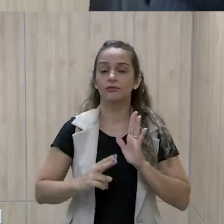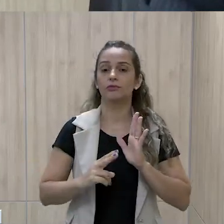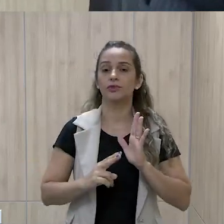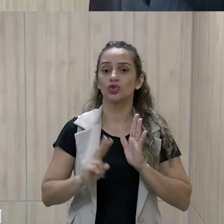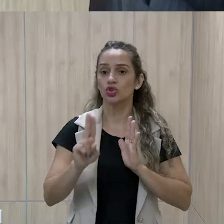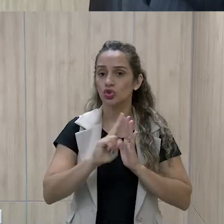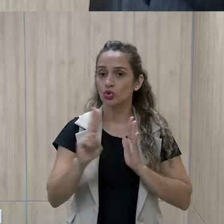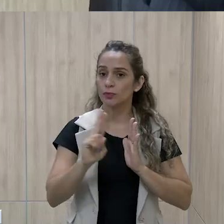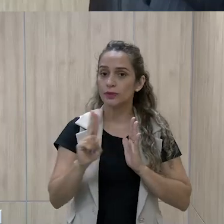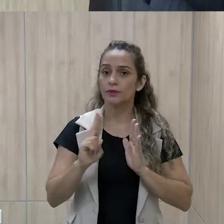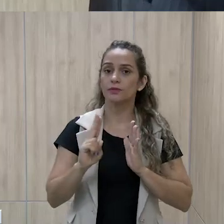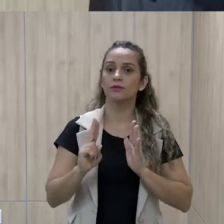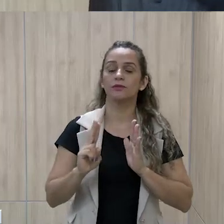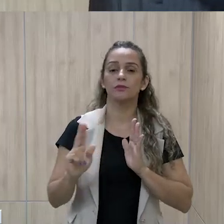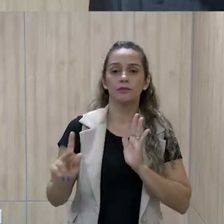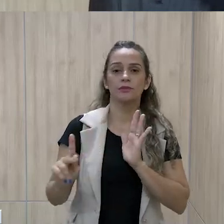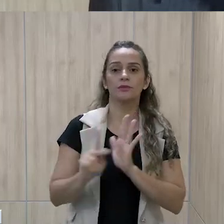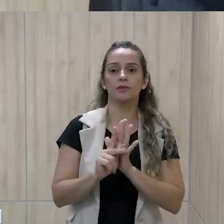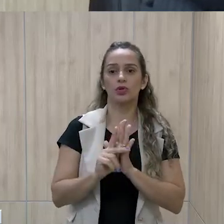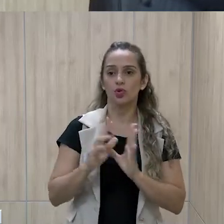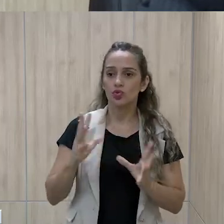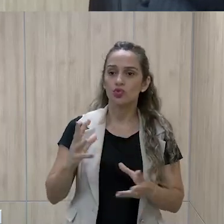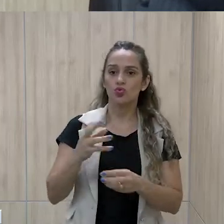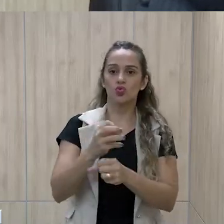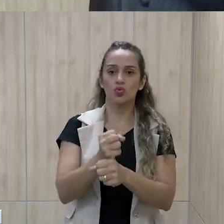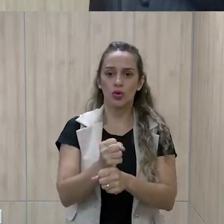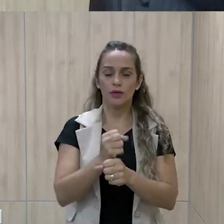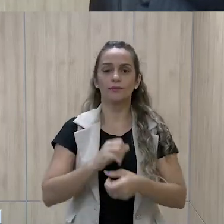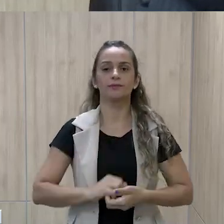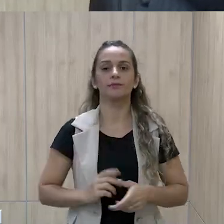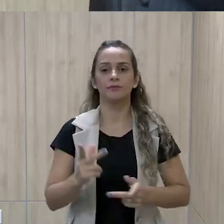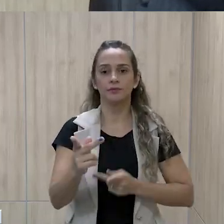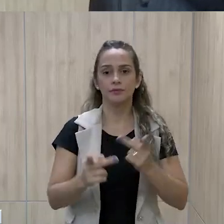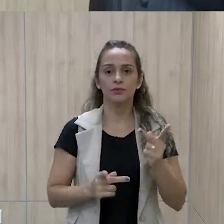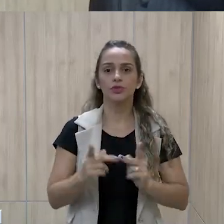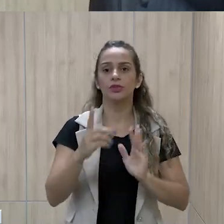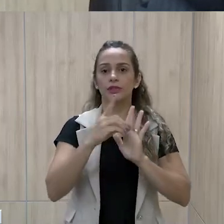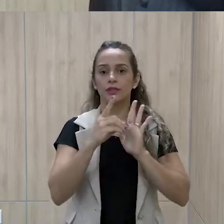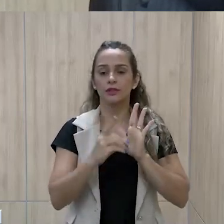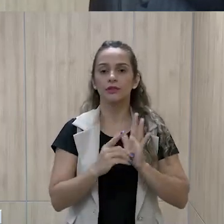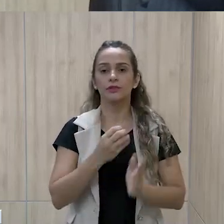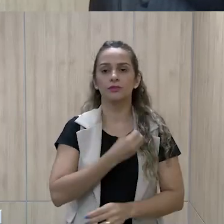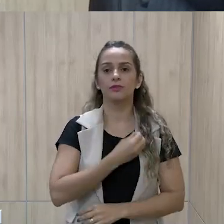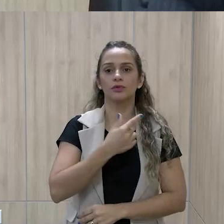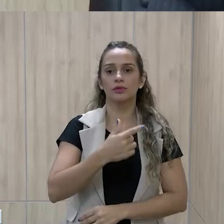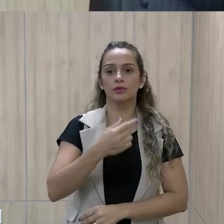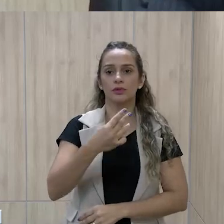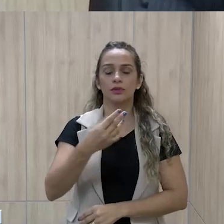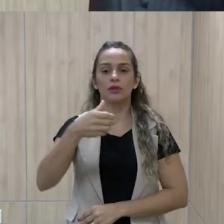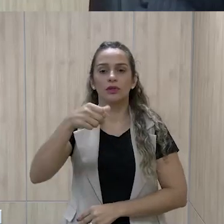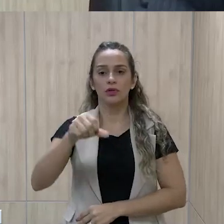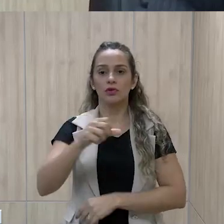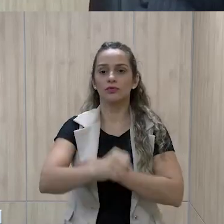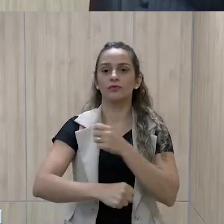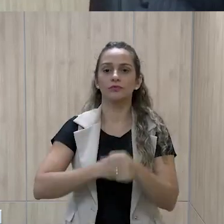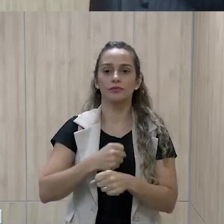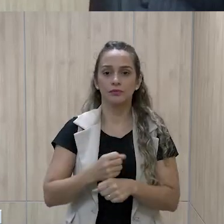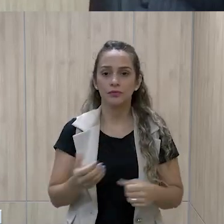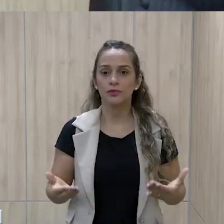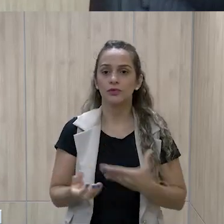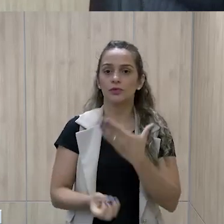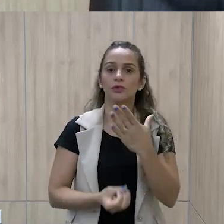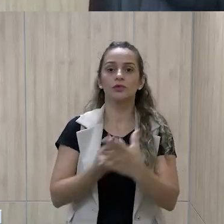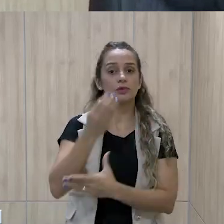eu vou fazer a leitura e nominal o relator em bloco projeto decreto legislativo número 239